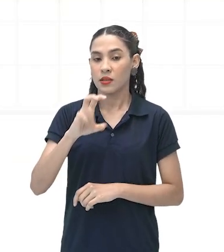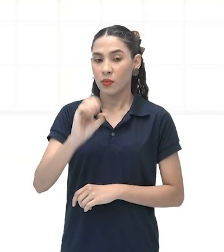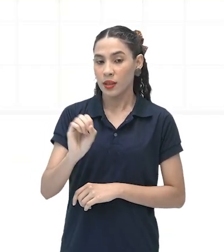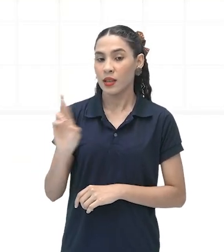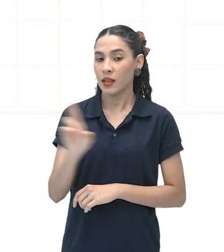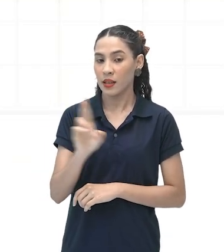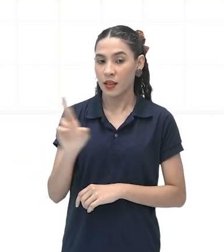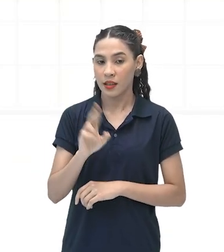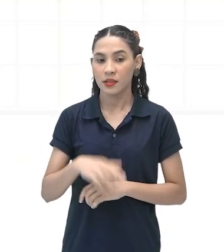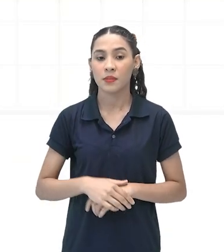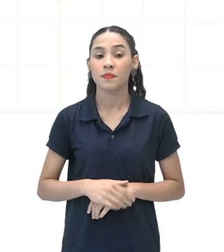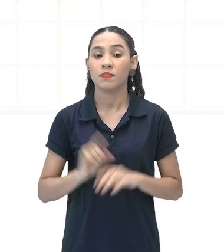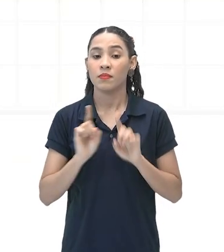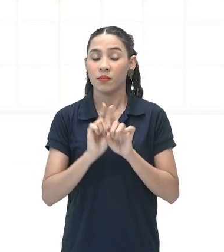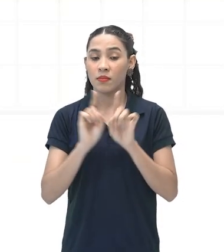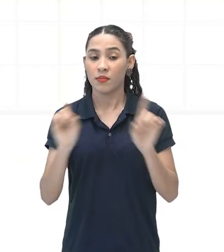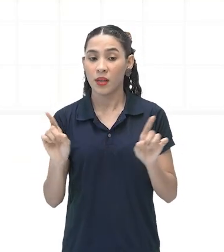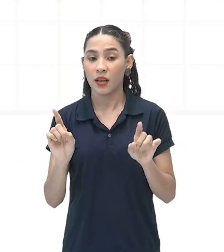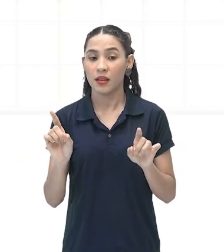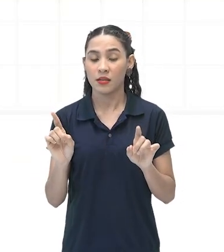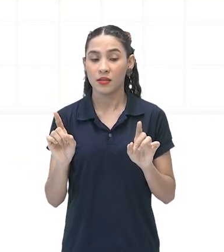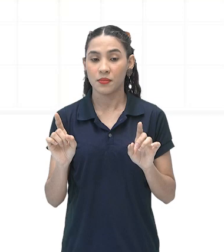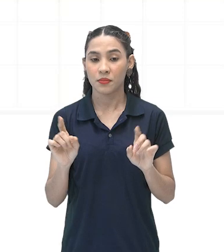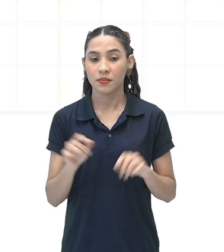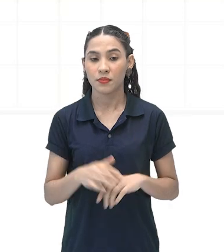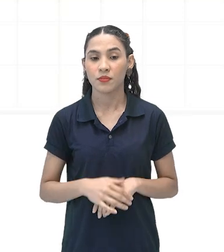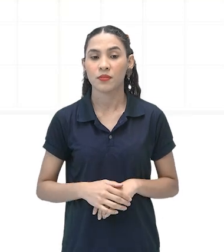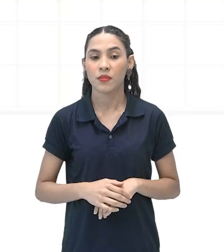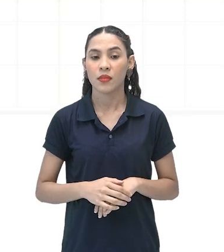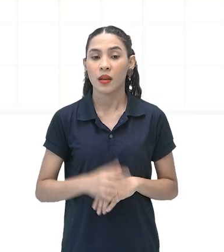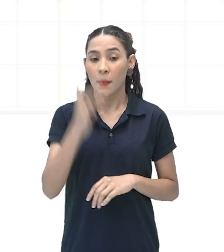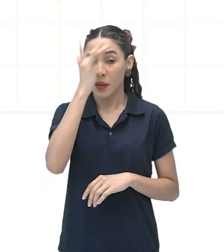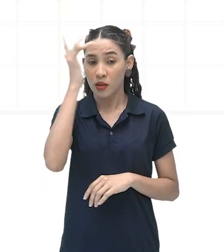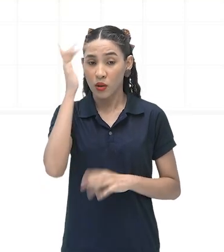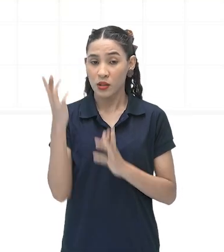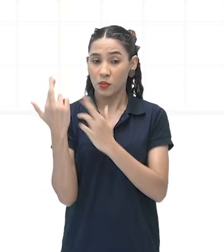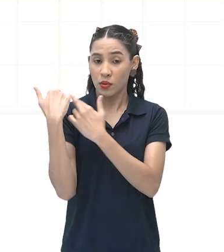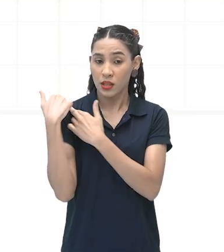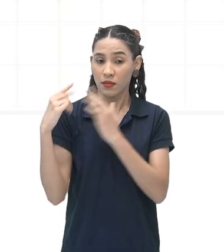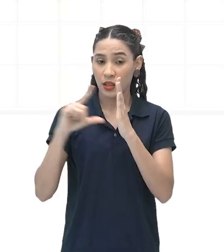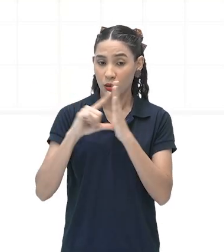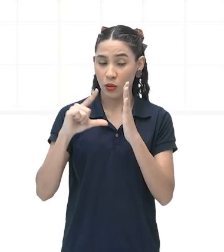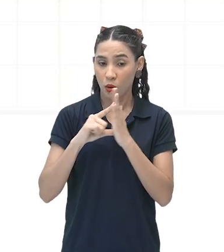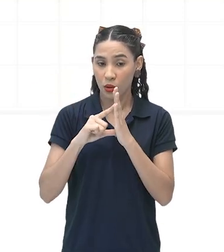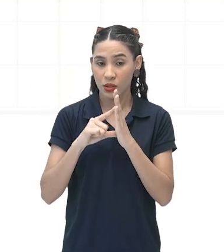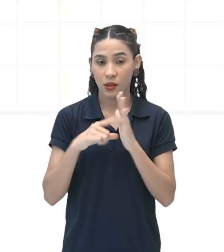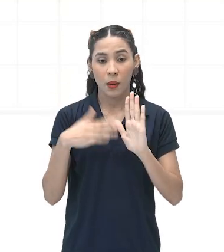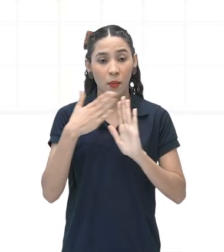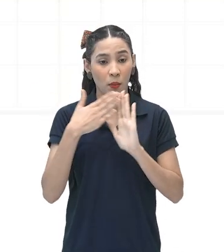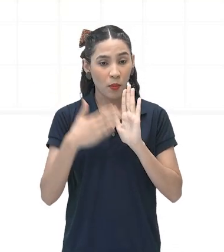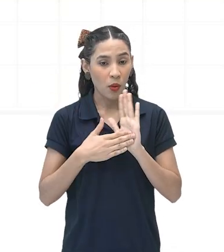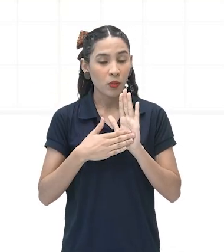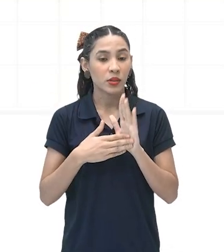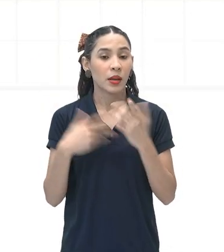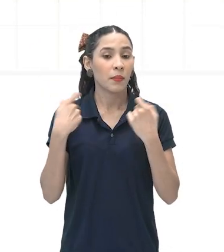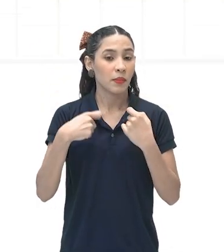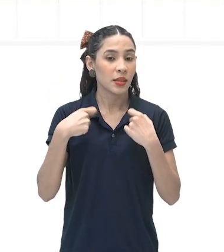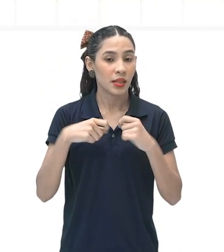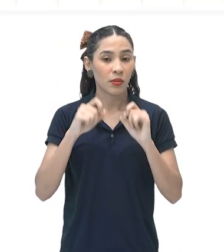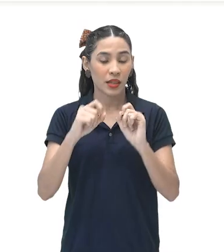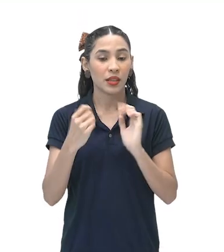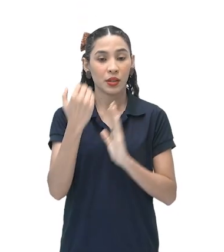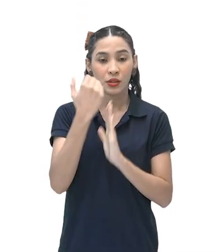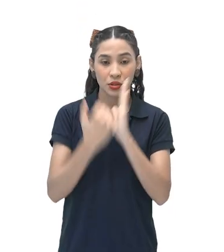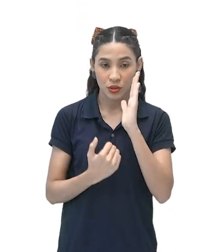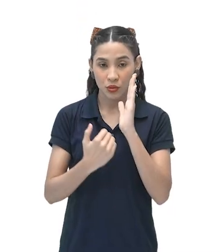de R$150. Porém, agora, o vendedor, segundo a proposta de Janiel,